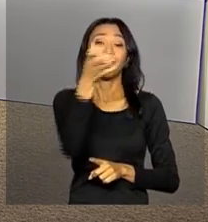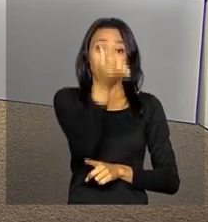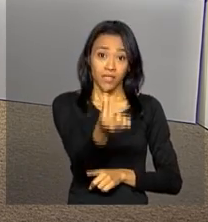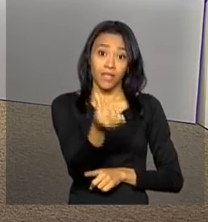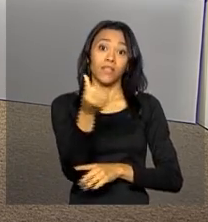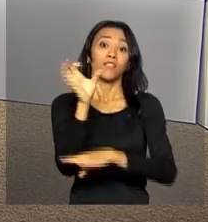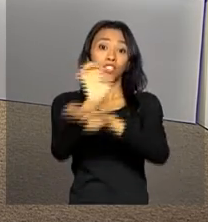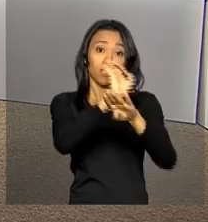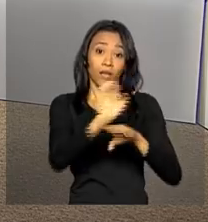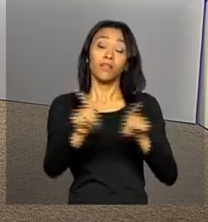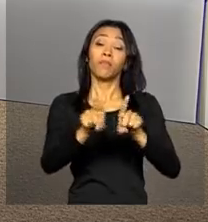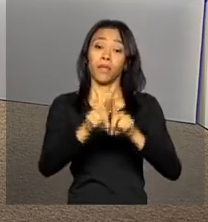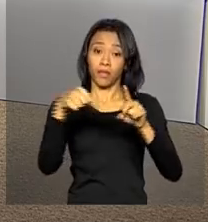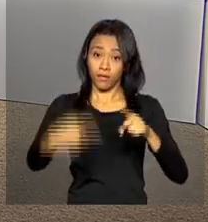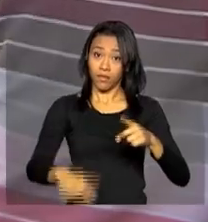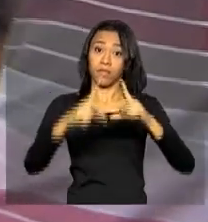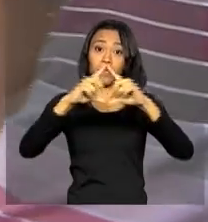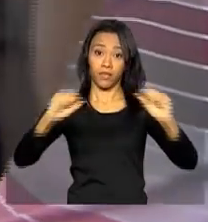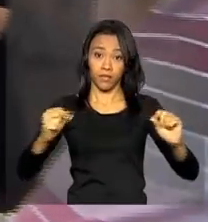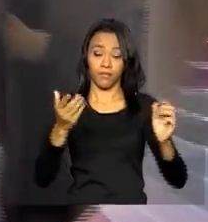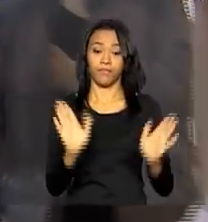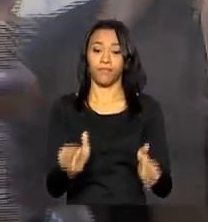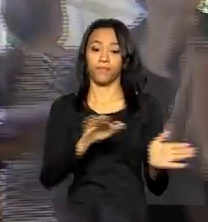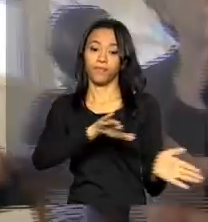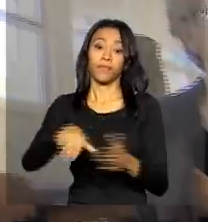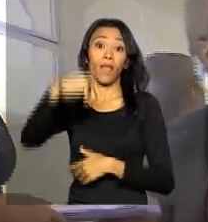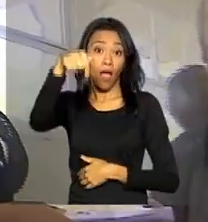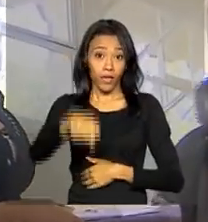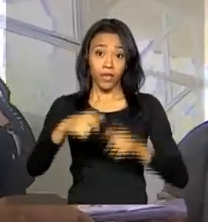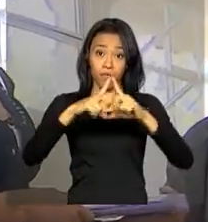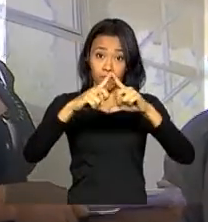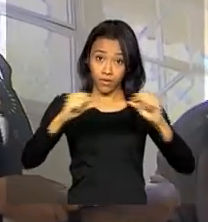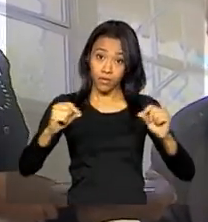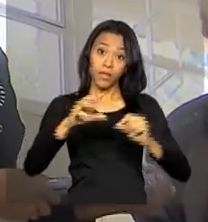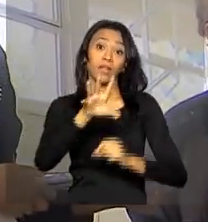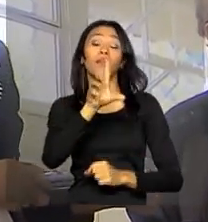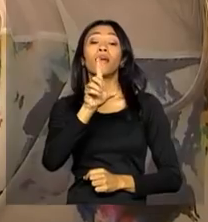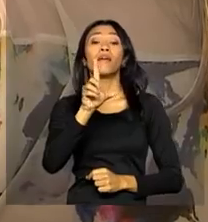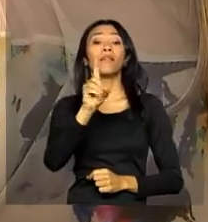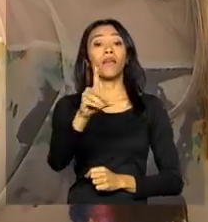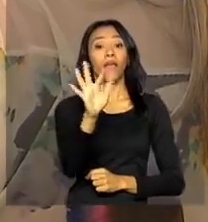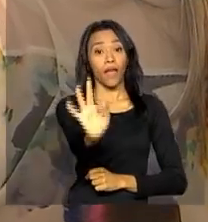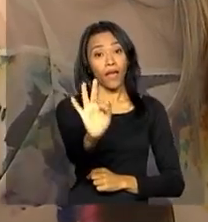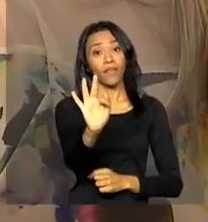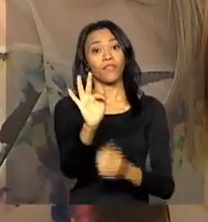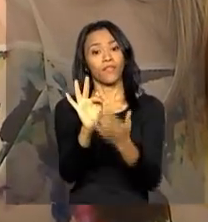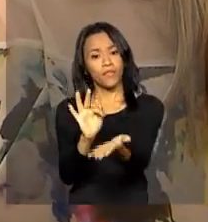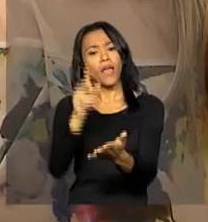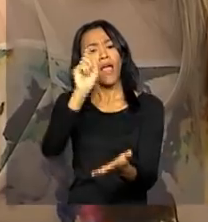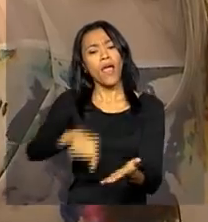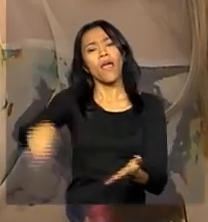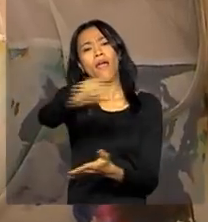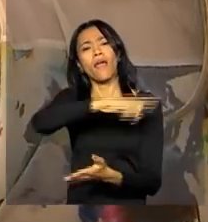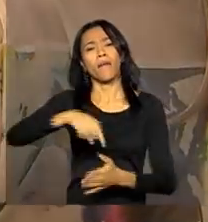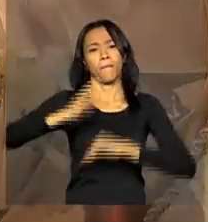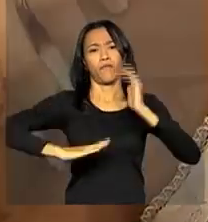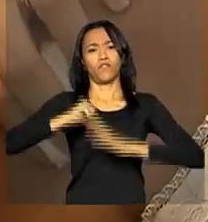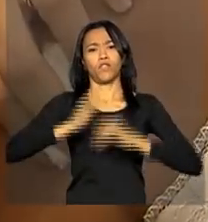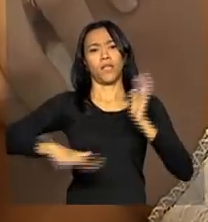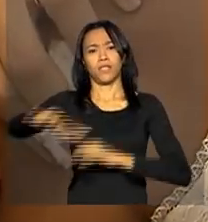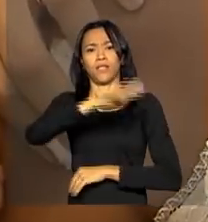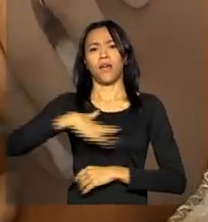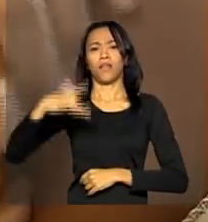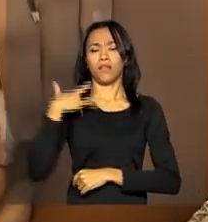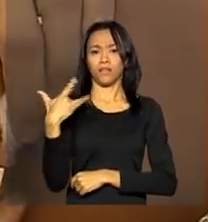e no Distrito Federal. No Distrito Federal, a antecipação da vacina vale para os trabalhadores da área da saúde